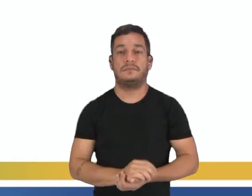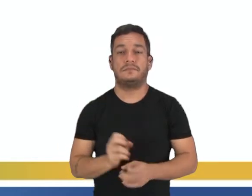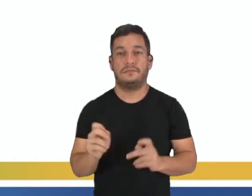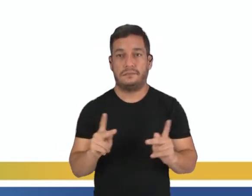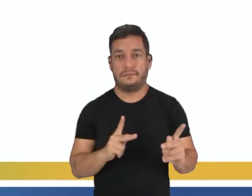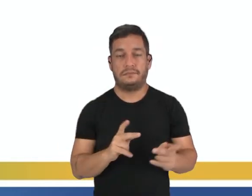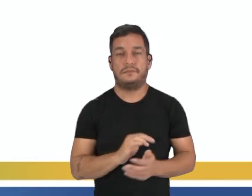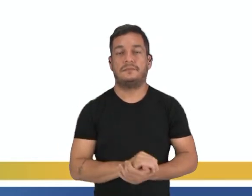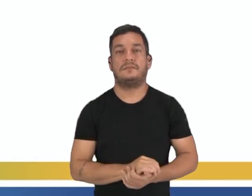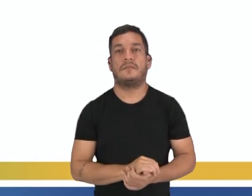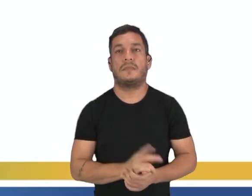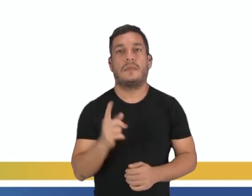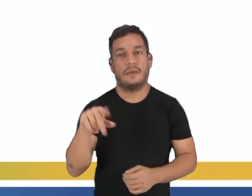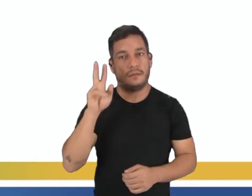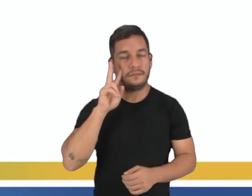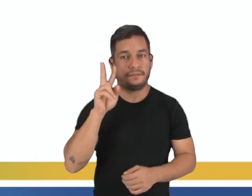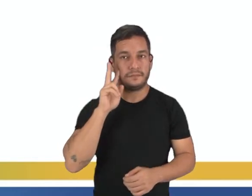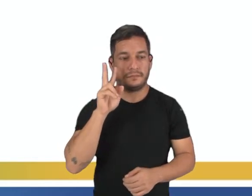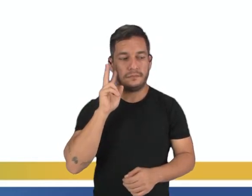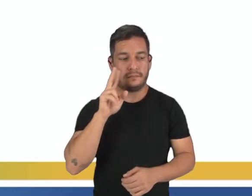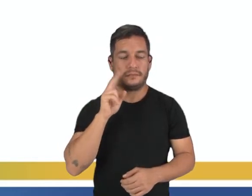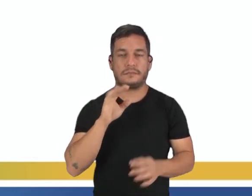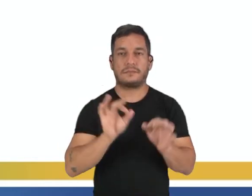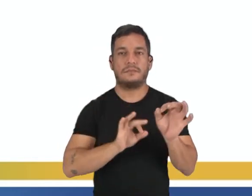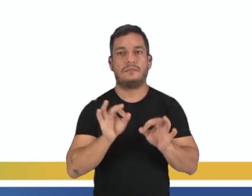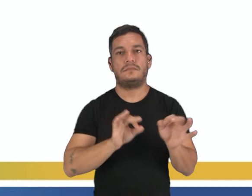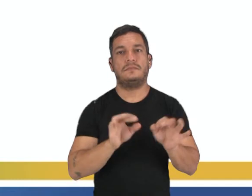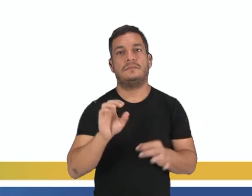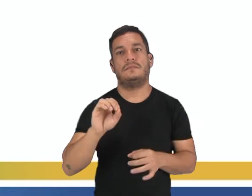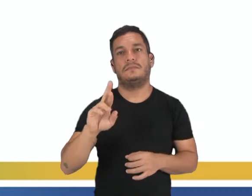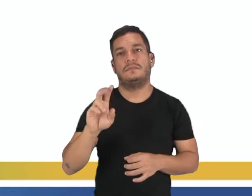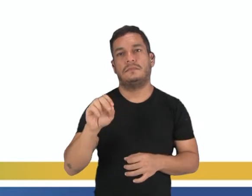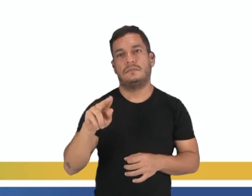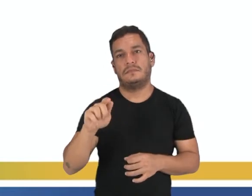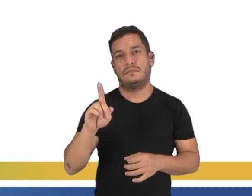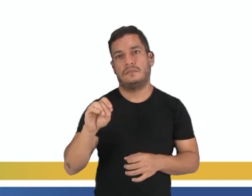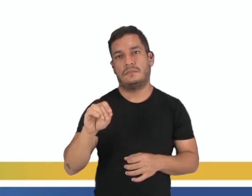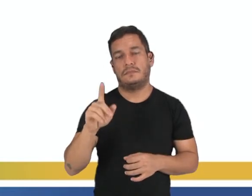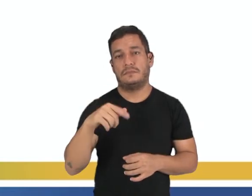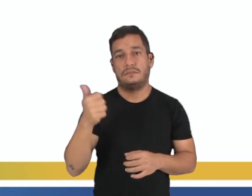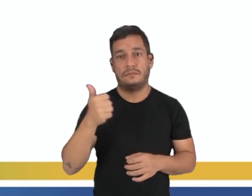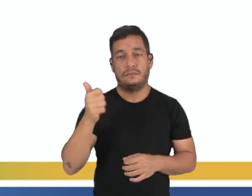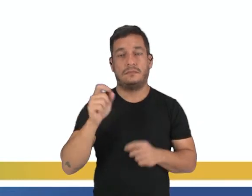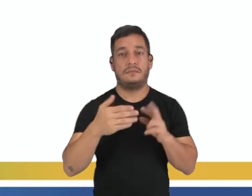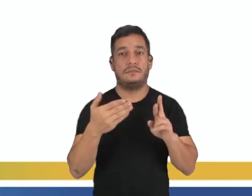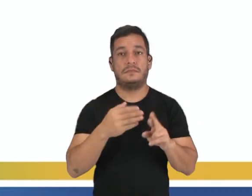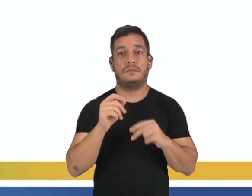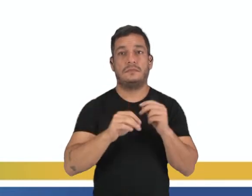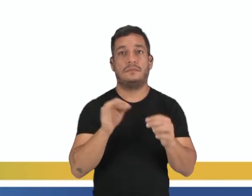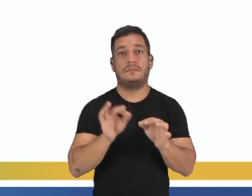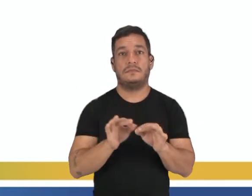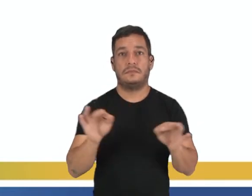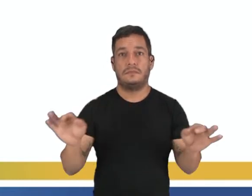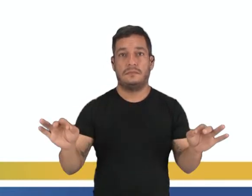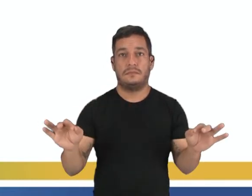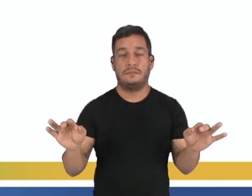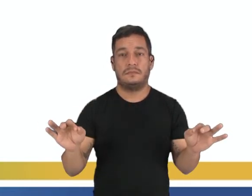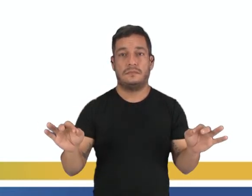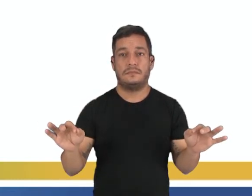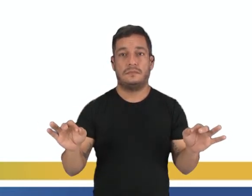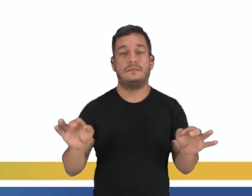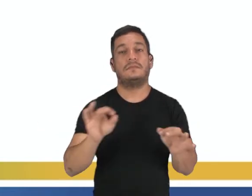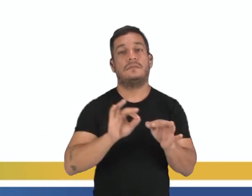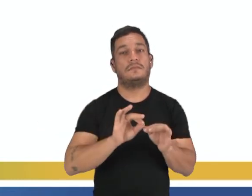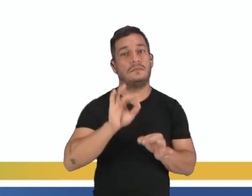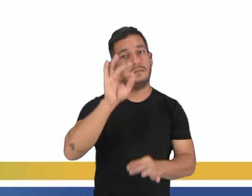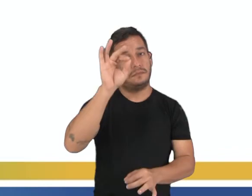ok? Então, lembra aí, ó, no par ordenado, a ordem é importante. O primeiro se refere ao eixo horizontal, certo?